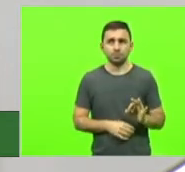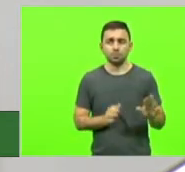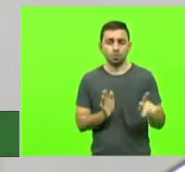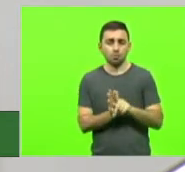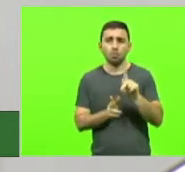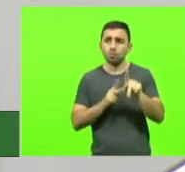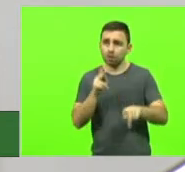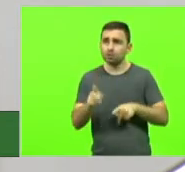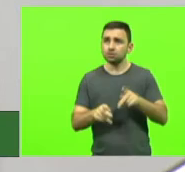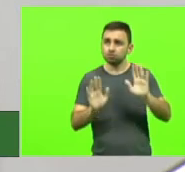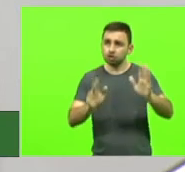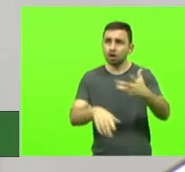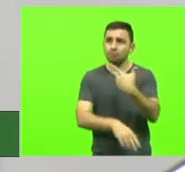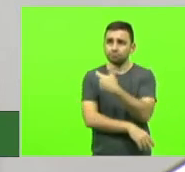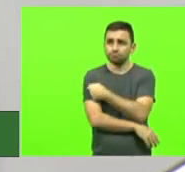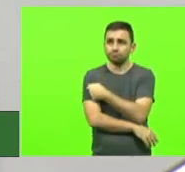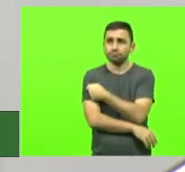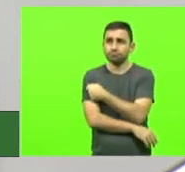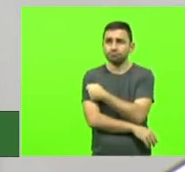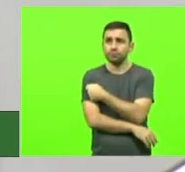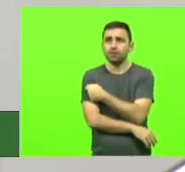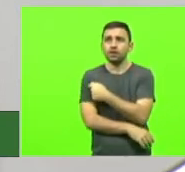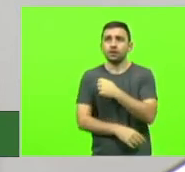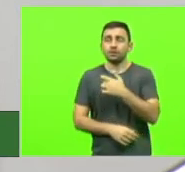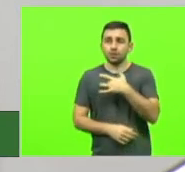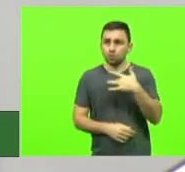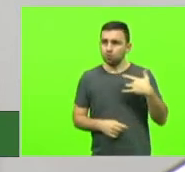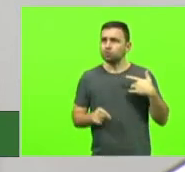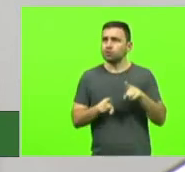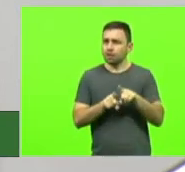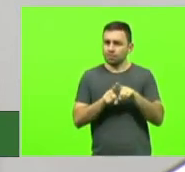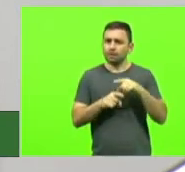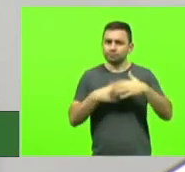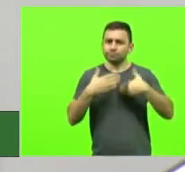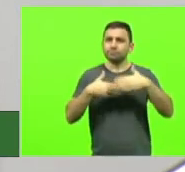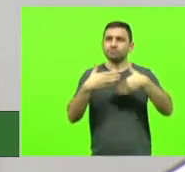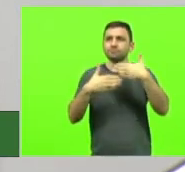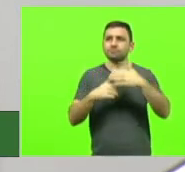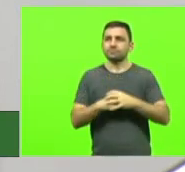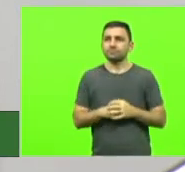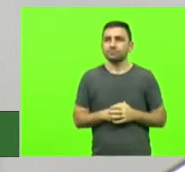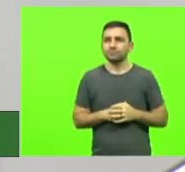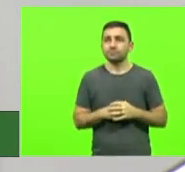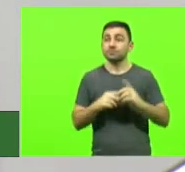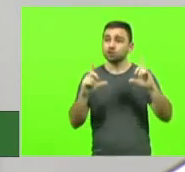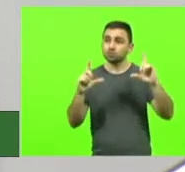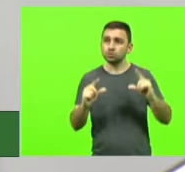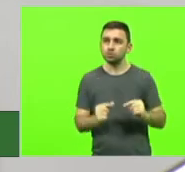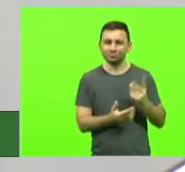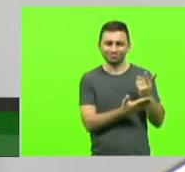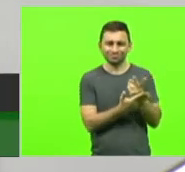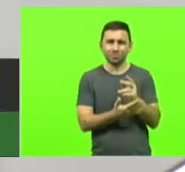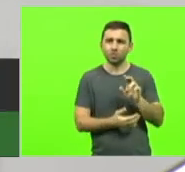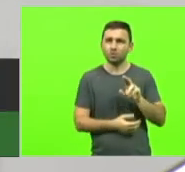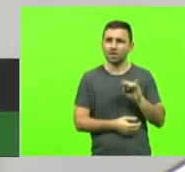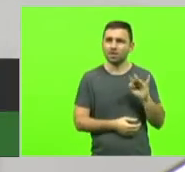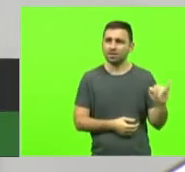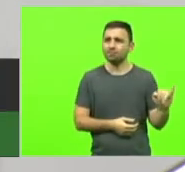vacinada, deputado Berlanda. Na saúde, nós também avançamos. Reduz o número de ocupação de leitos de